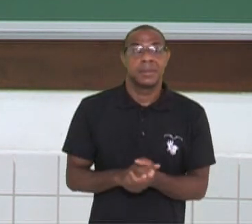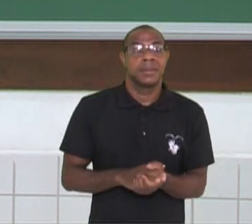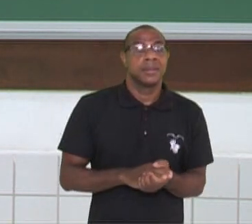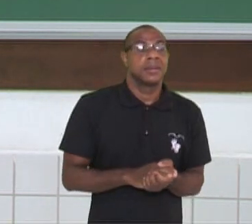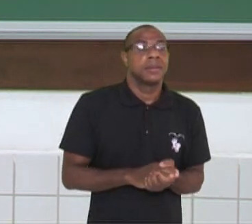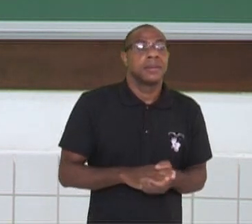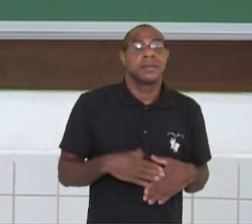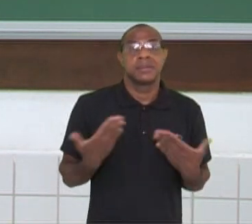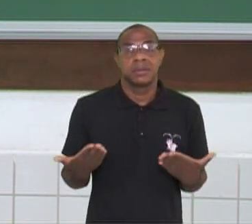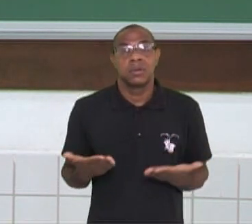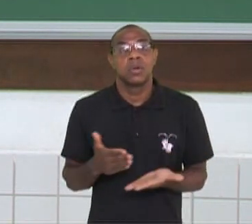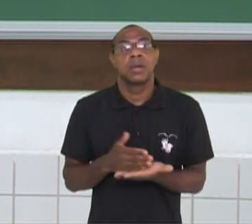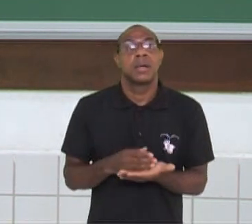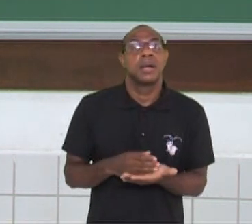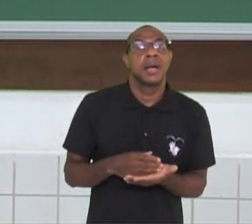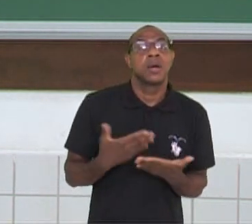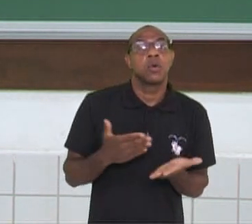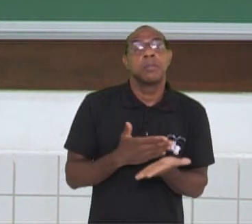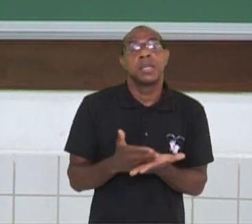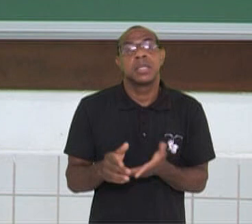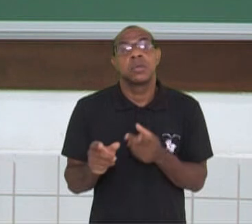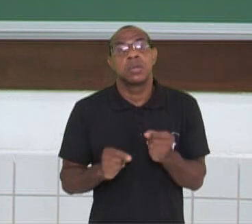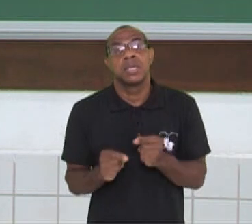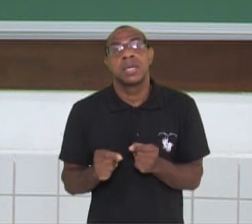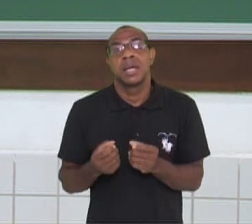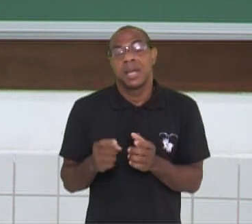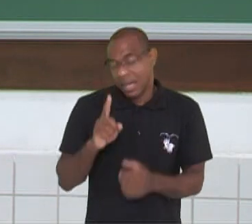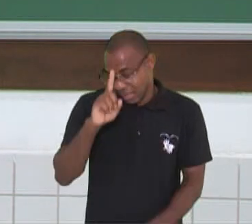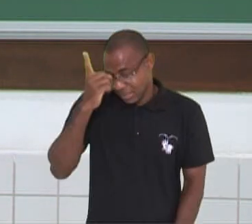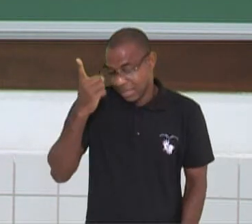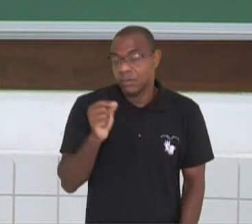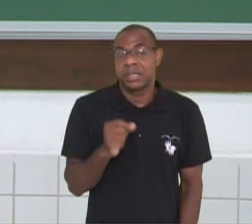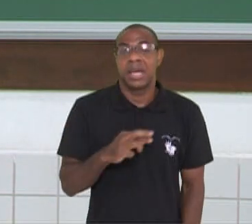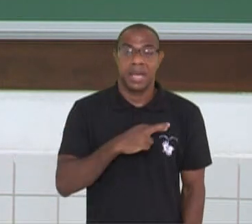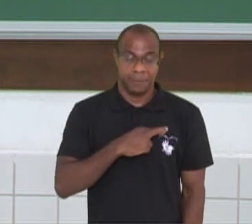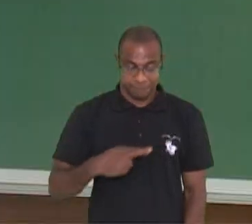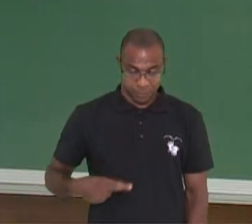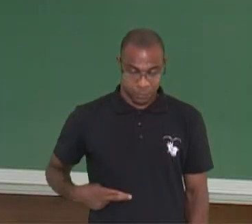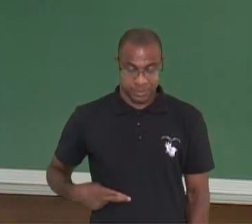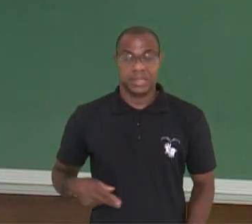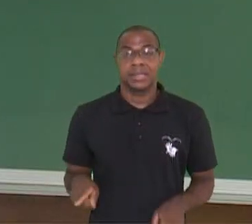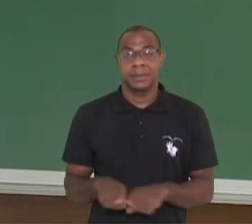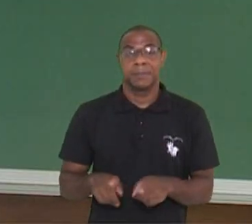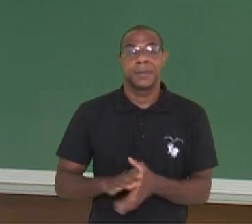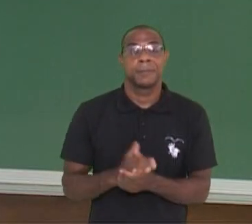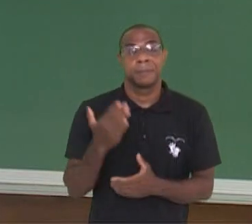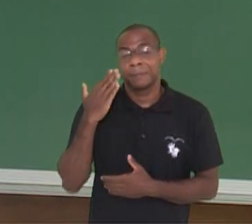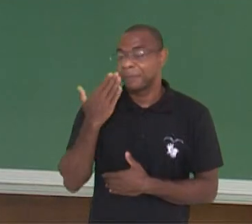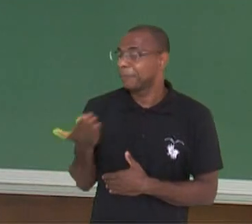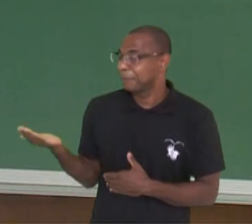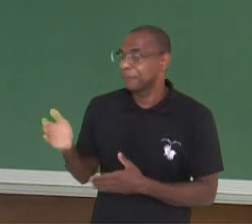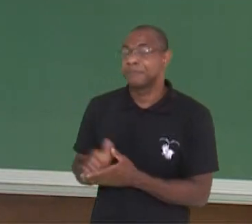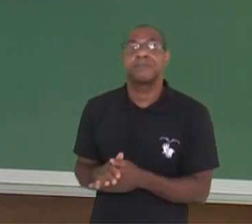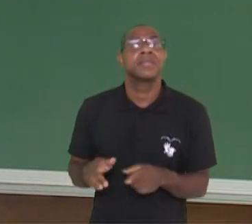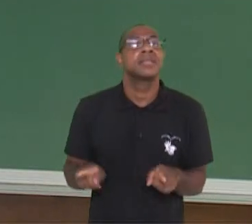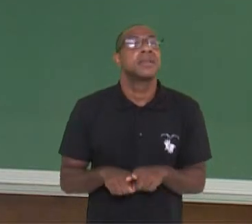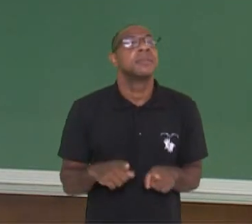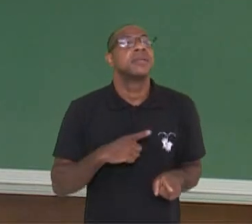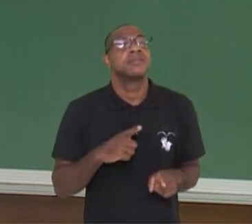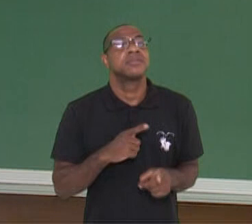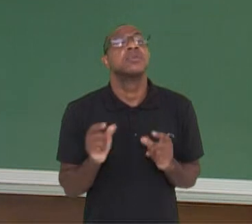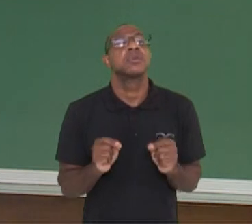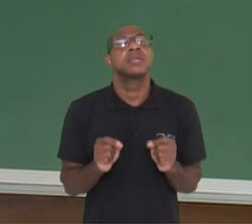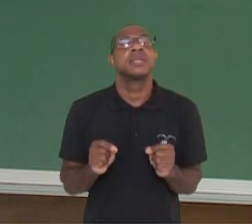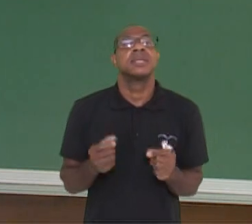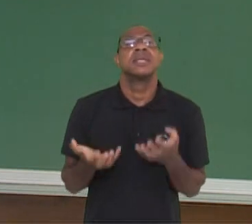dela começou a aderir às ideias de república. As camadas médias urbanas também queriam maior participação política,